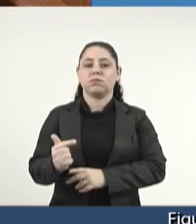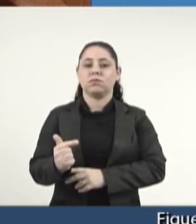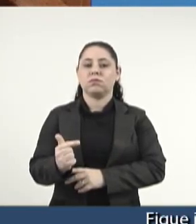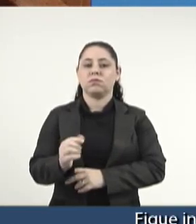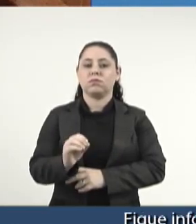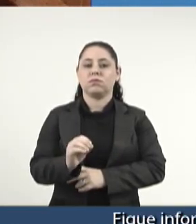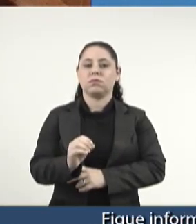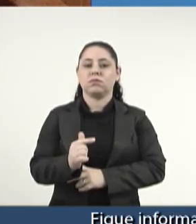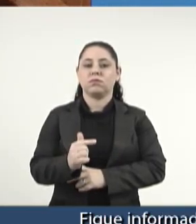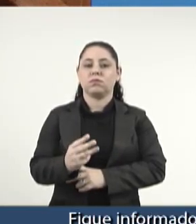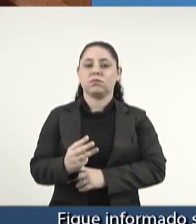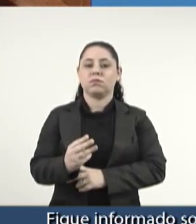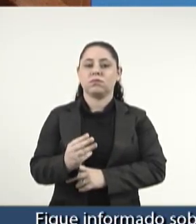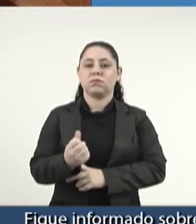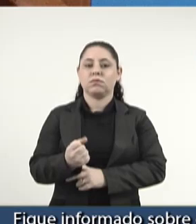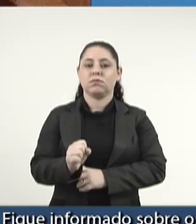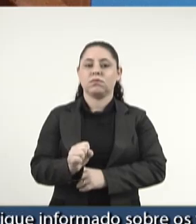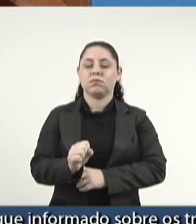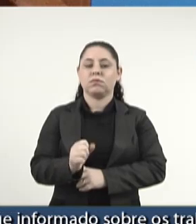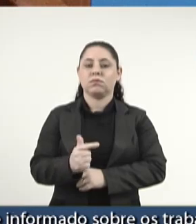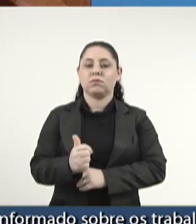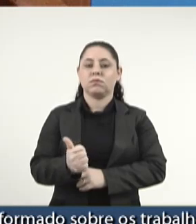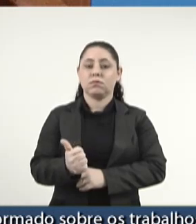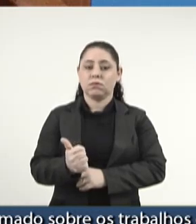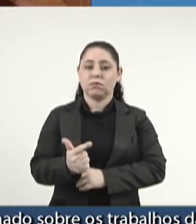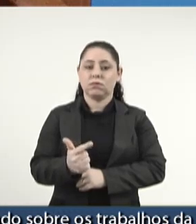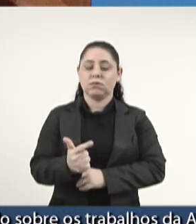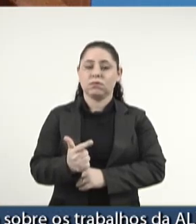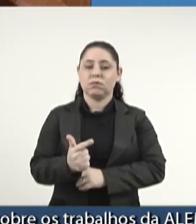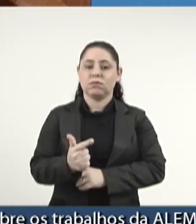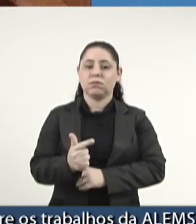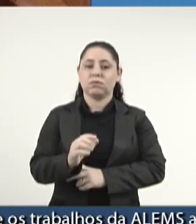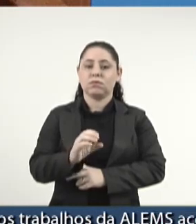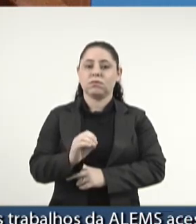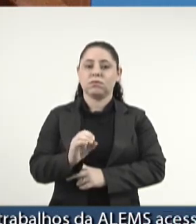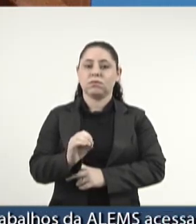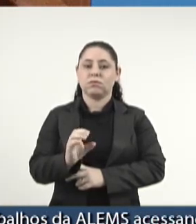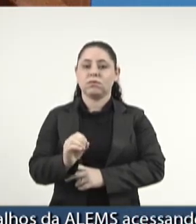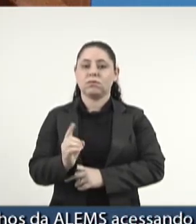022 023 812 1000 ao contrário